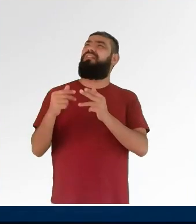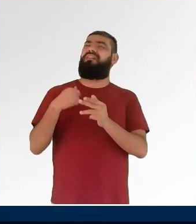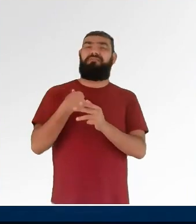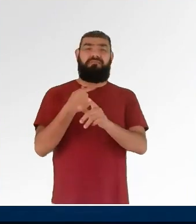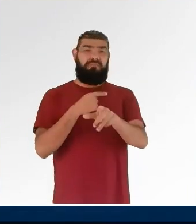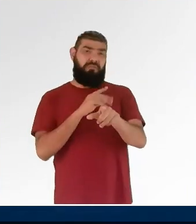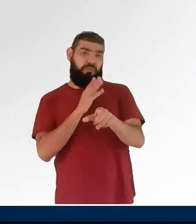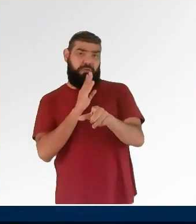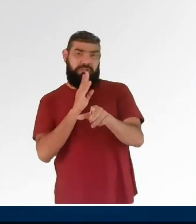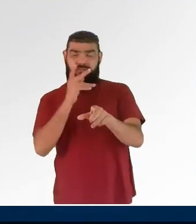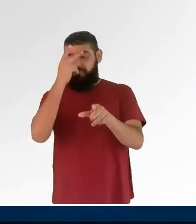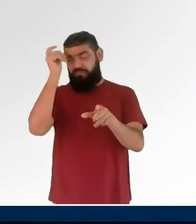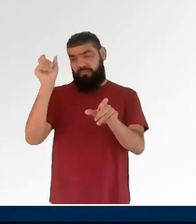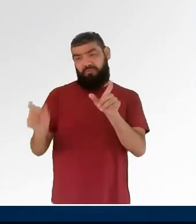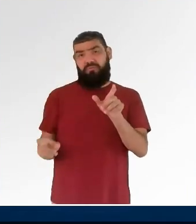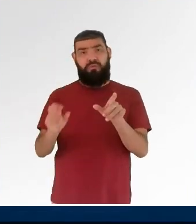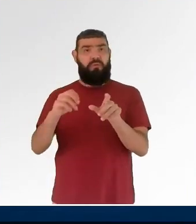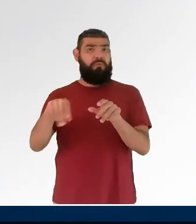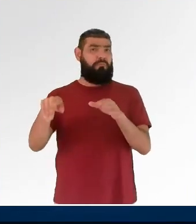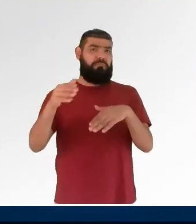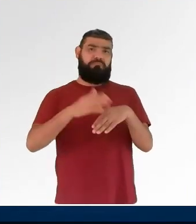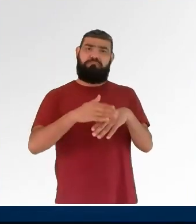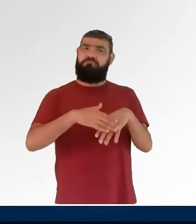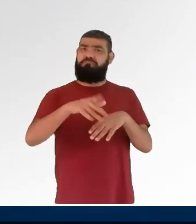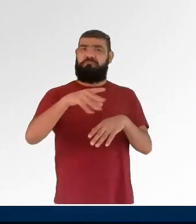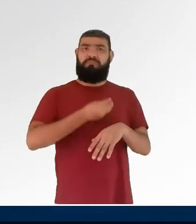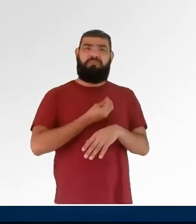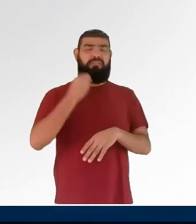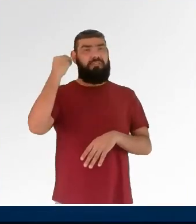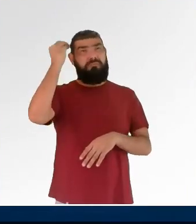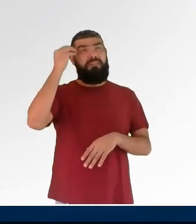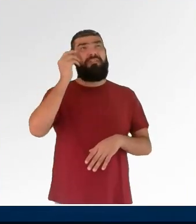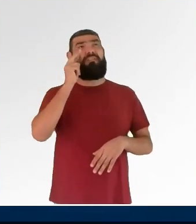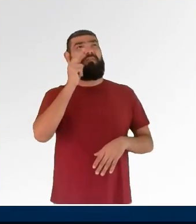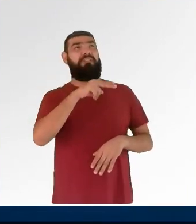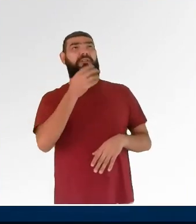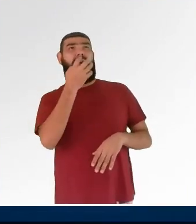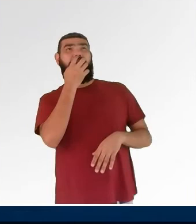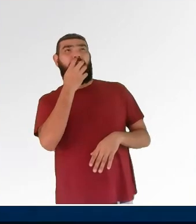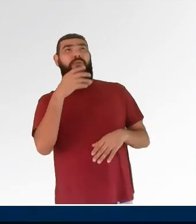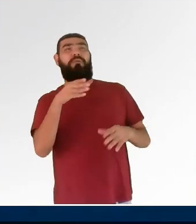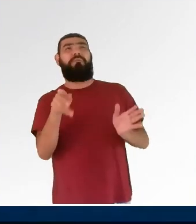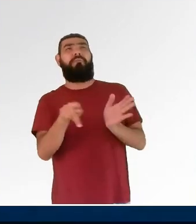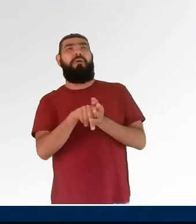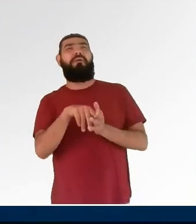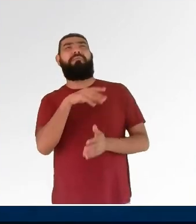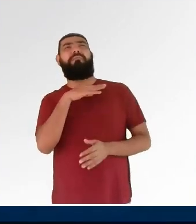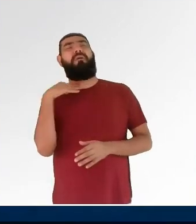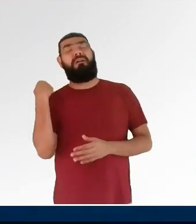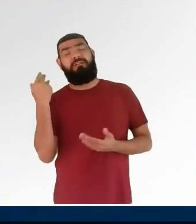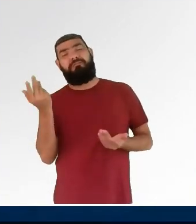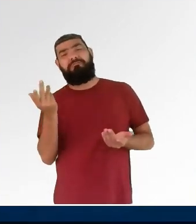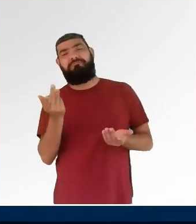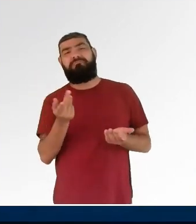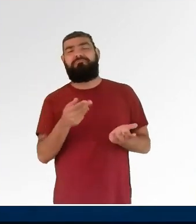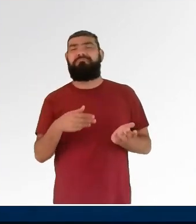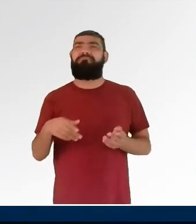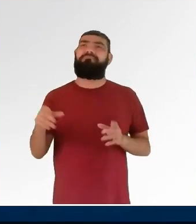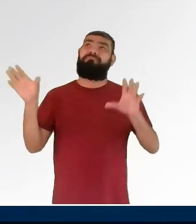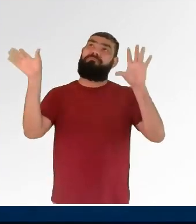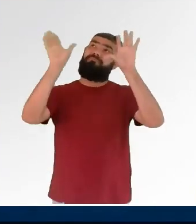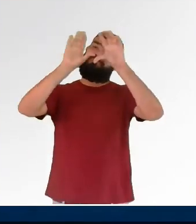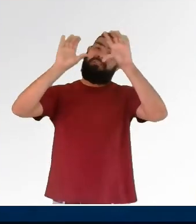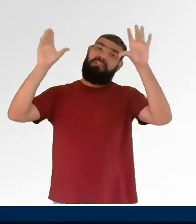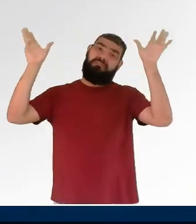mesmo pode ter vivido a experiência de ter visto seu cachorro morrer, vamos usar o termo aqui, partido para o outro plano, por